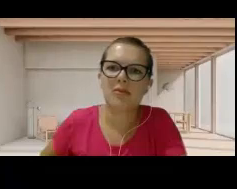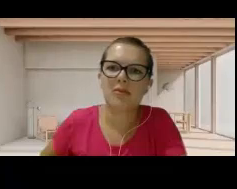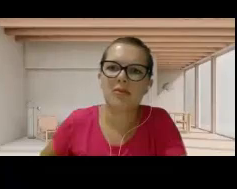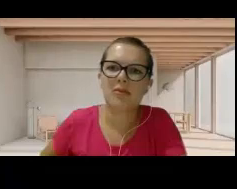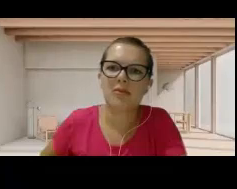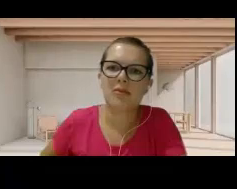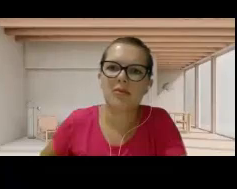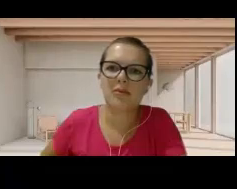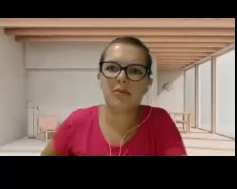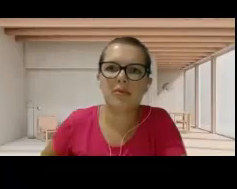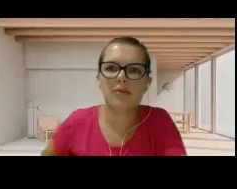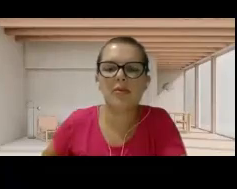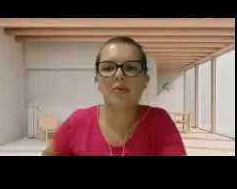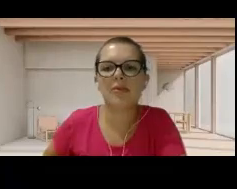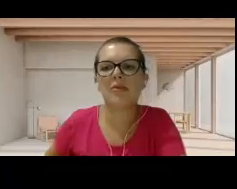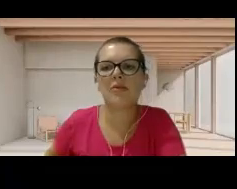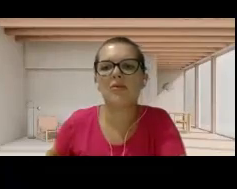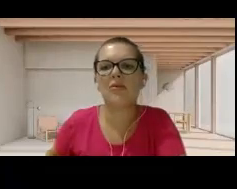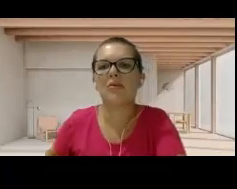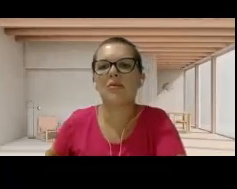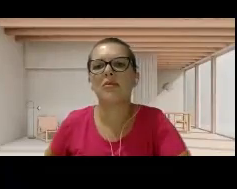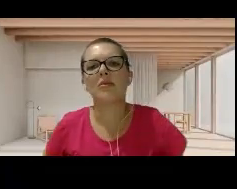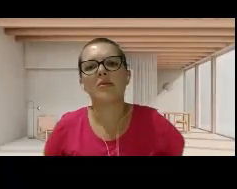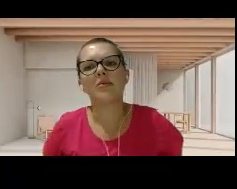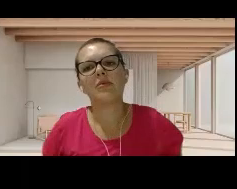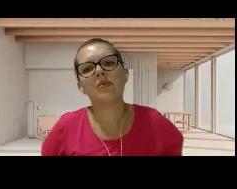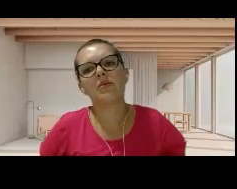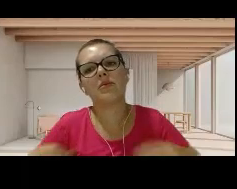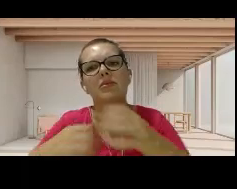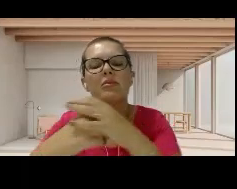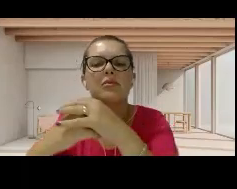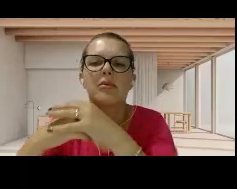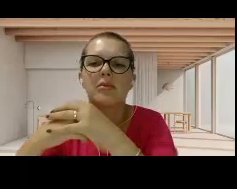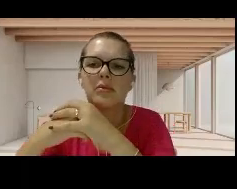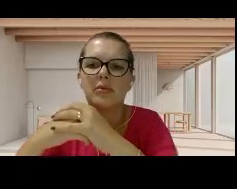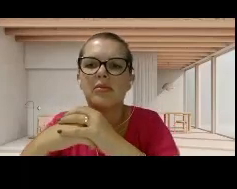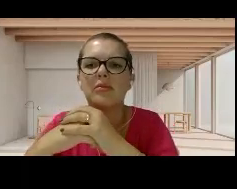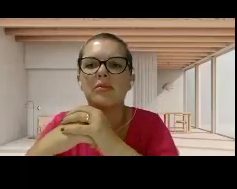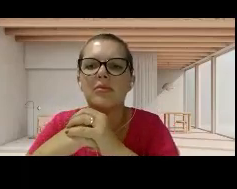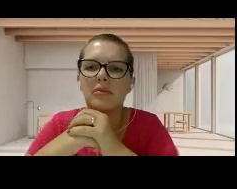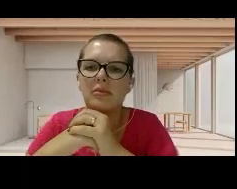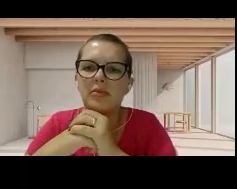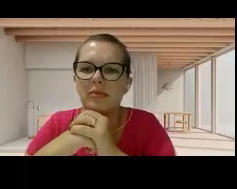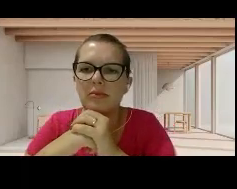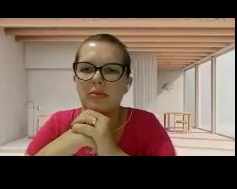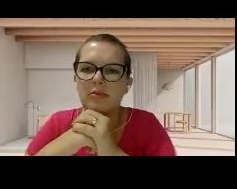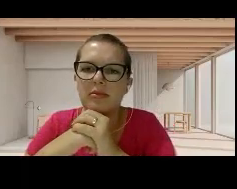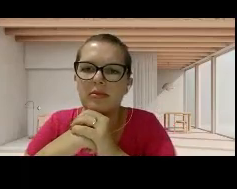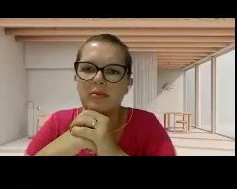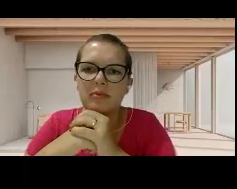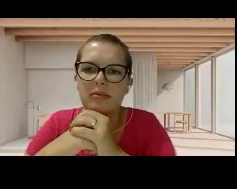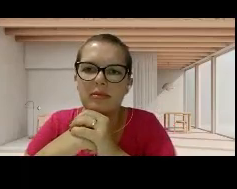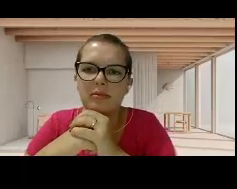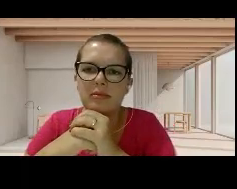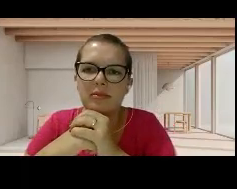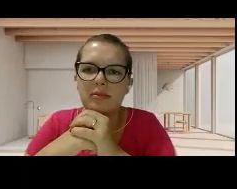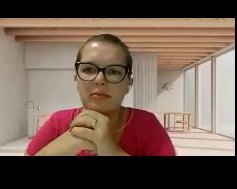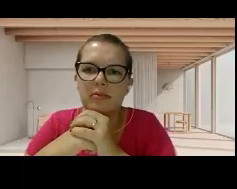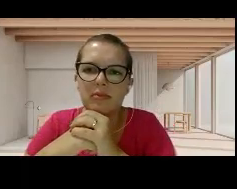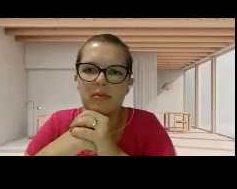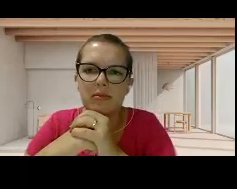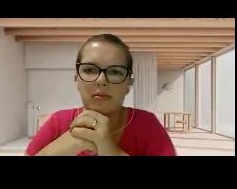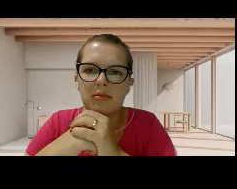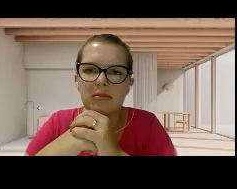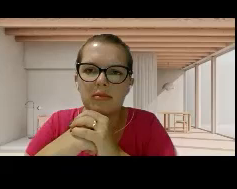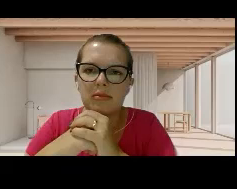paradas, né? Então, o efeito é o mesmo. Então, na borda da bobina sai uma força eletromotriz, que é o cabo de energia elétrica que